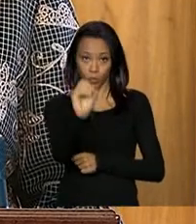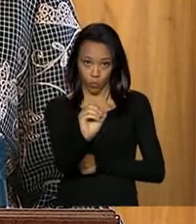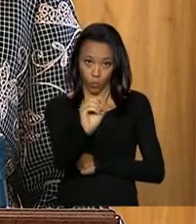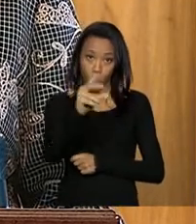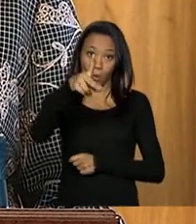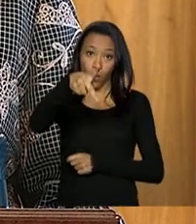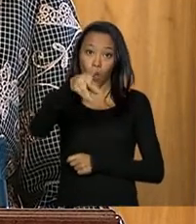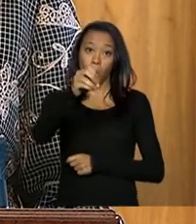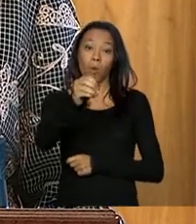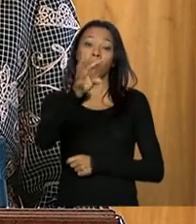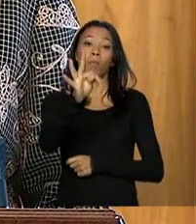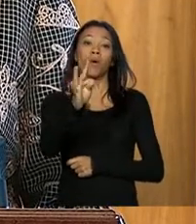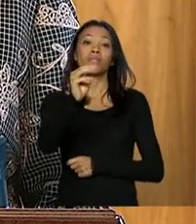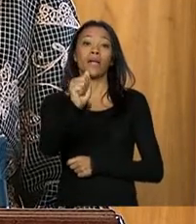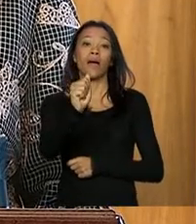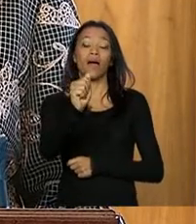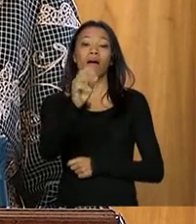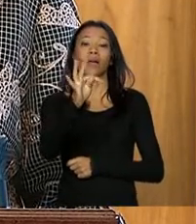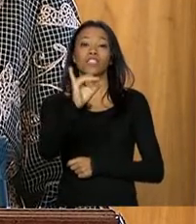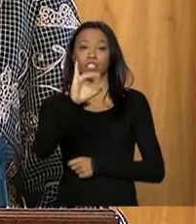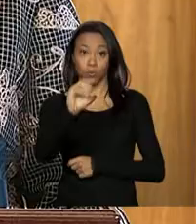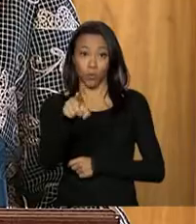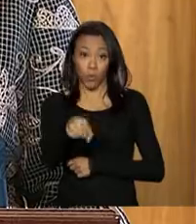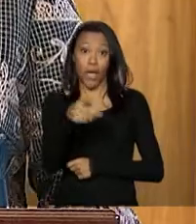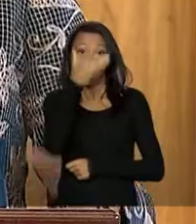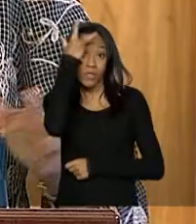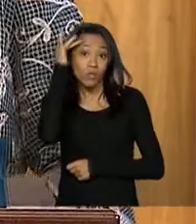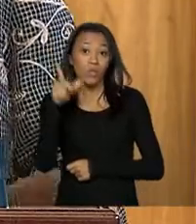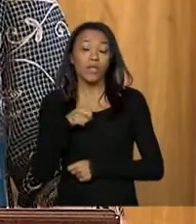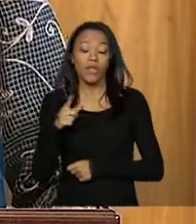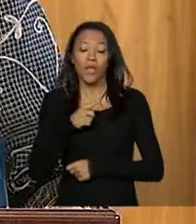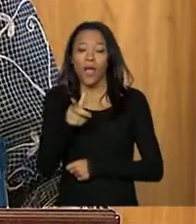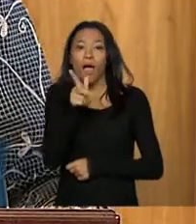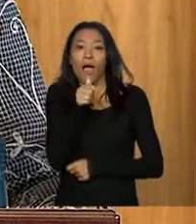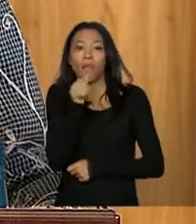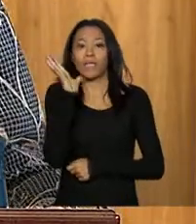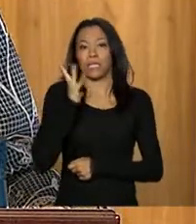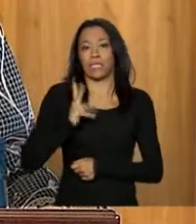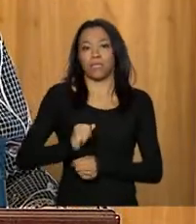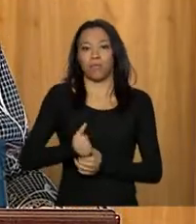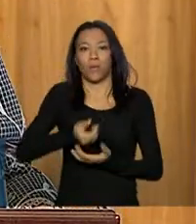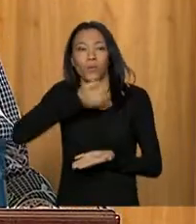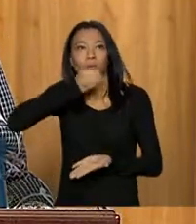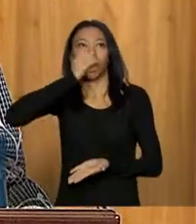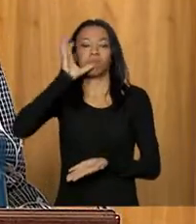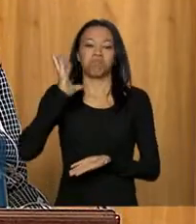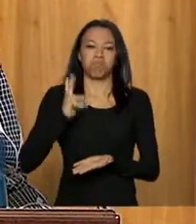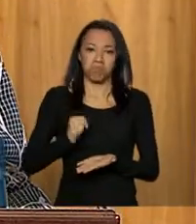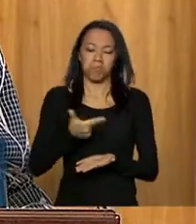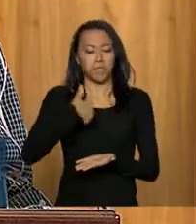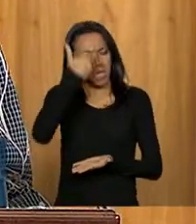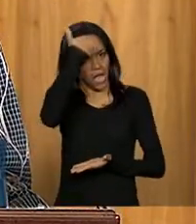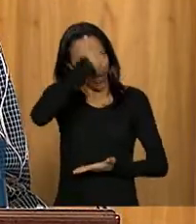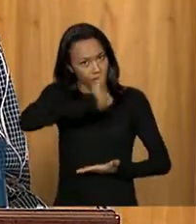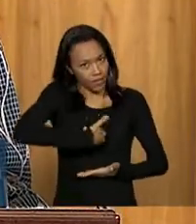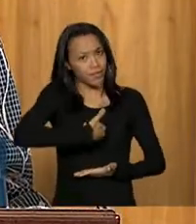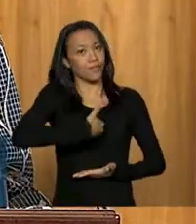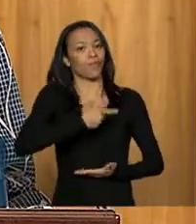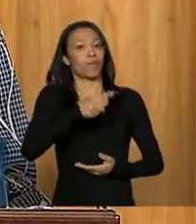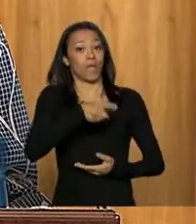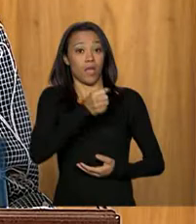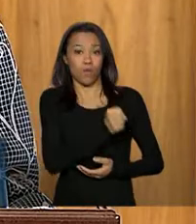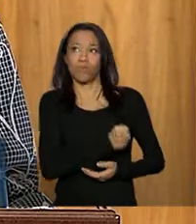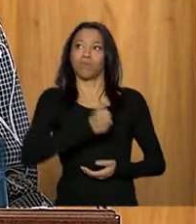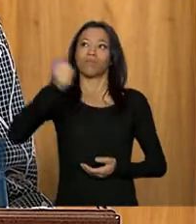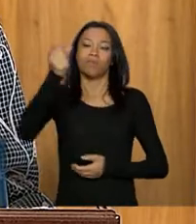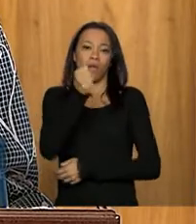pode assegurar que as pessoas tenham acesso à água, e agradeceu por termos mandado para a Coreia